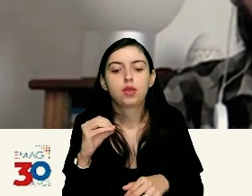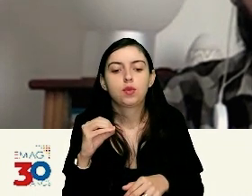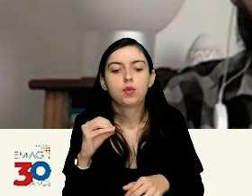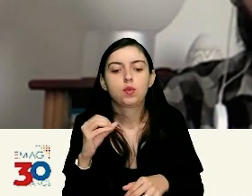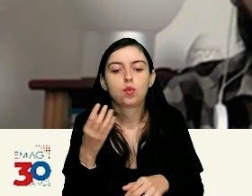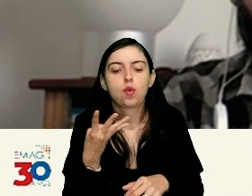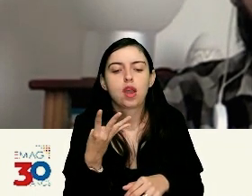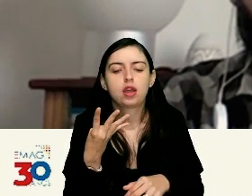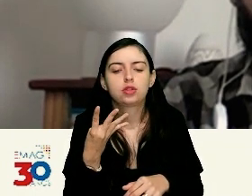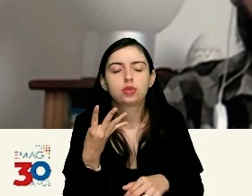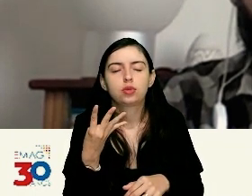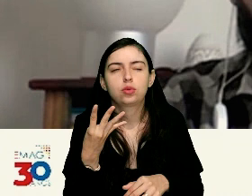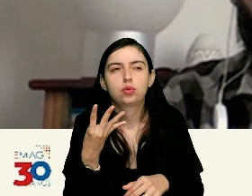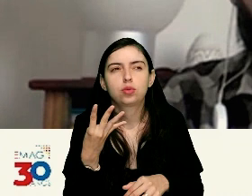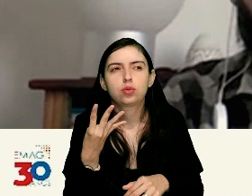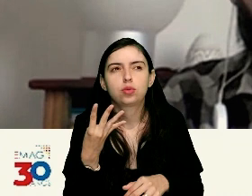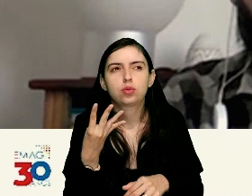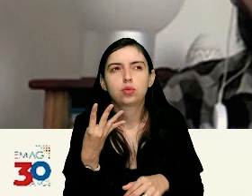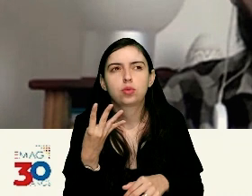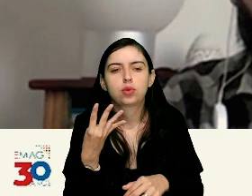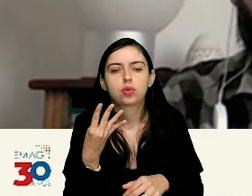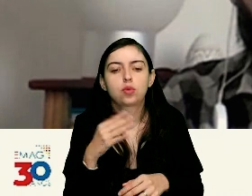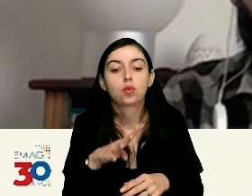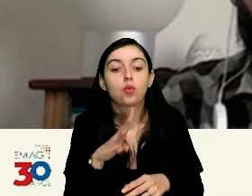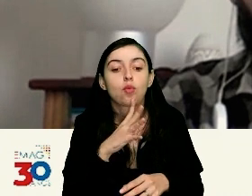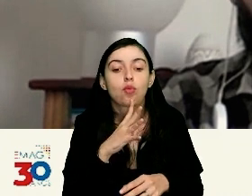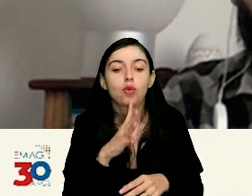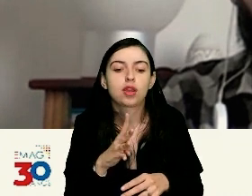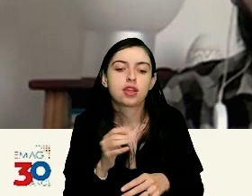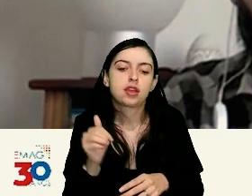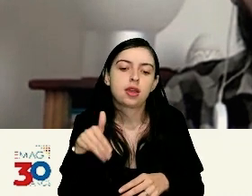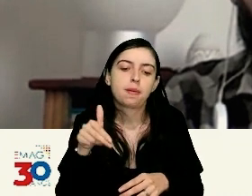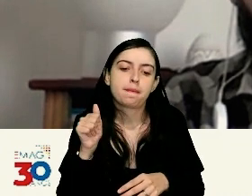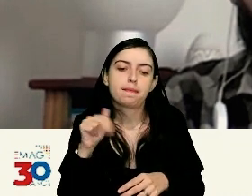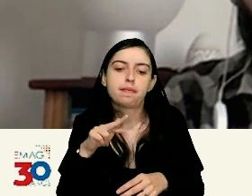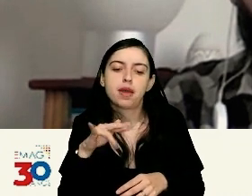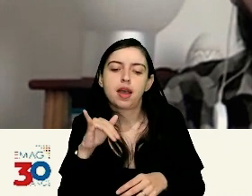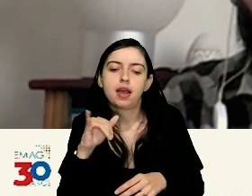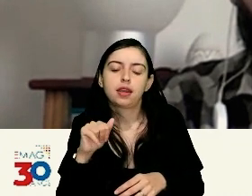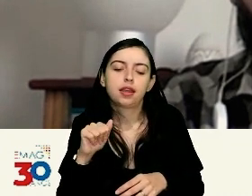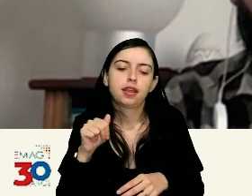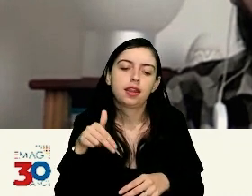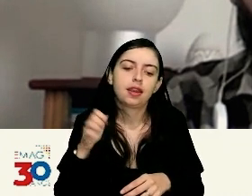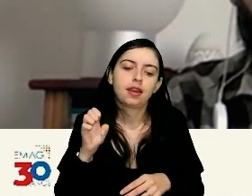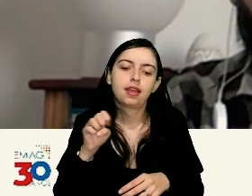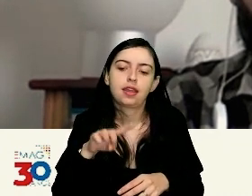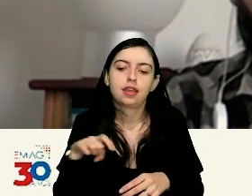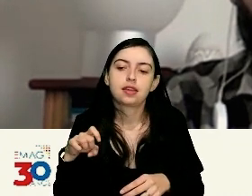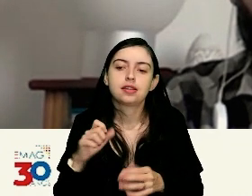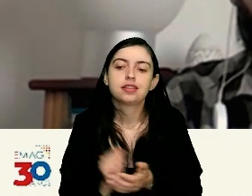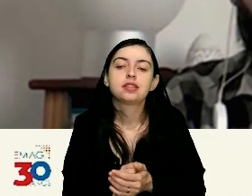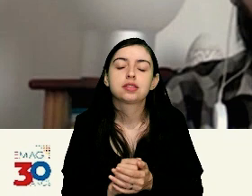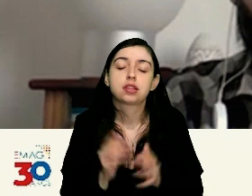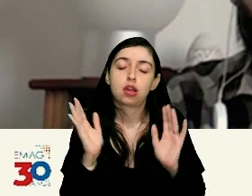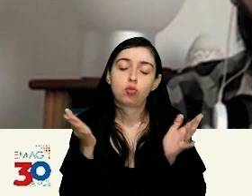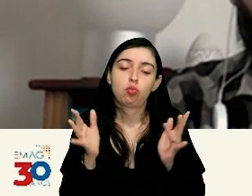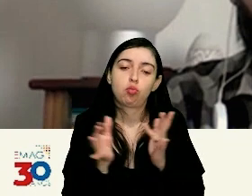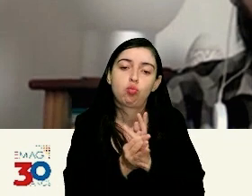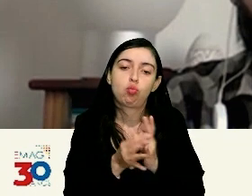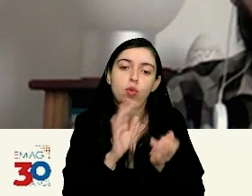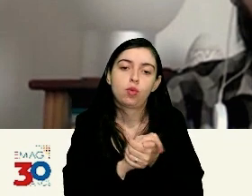2004, aí eu conheci a Marinês, a minha atual esposa,